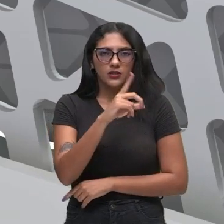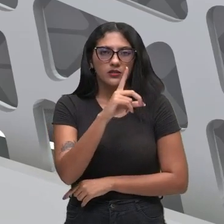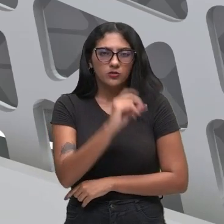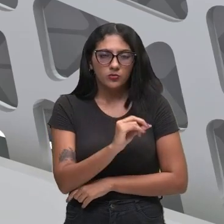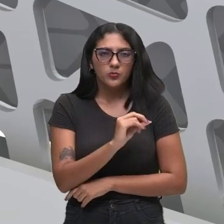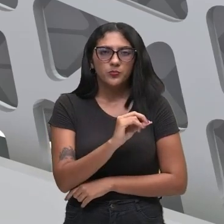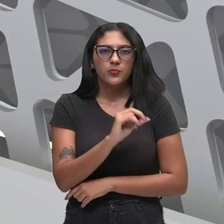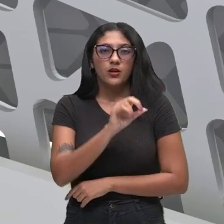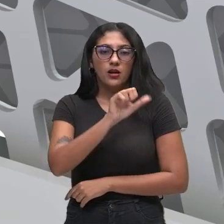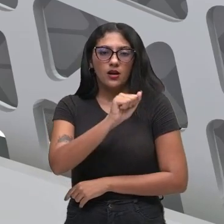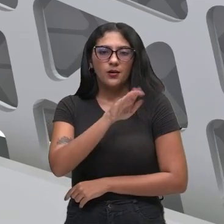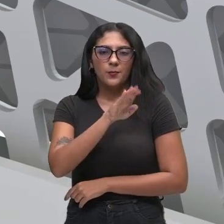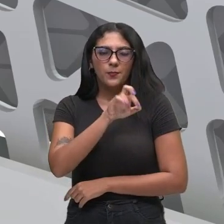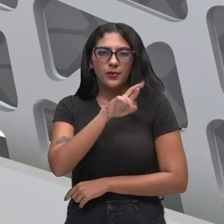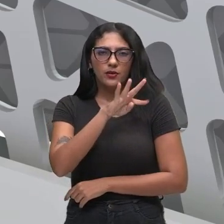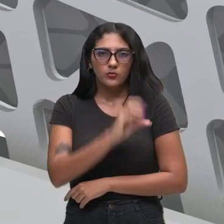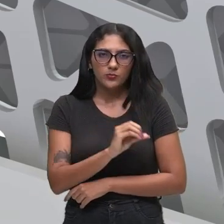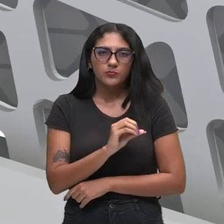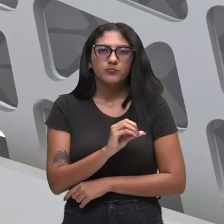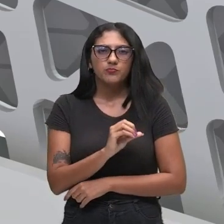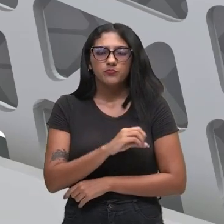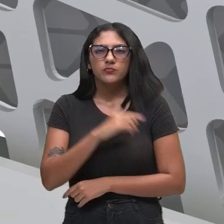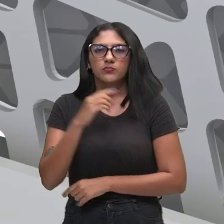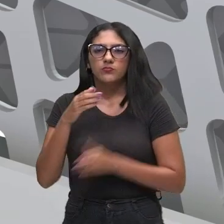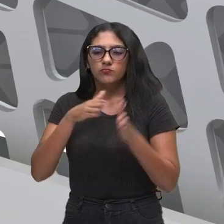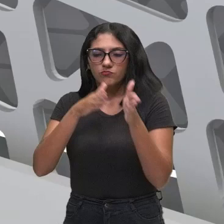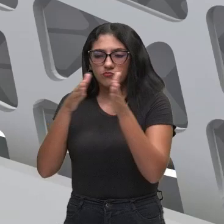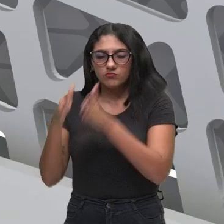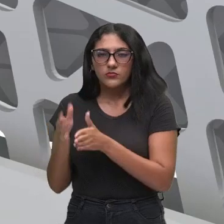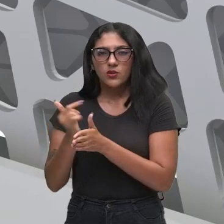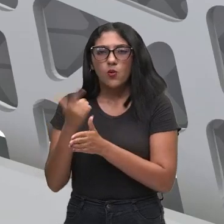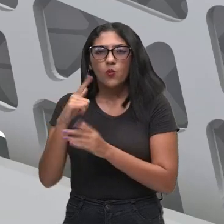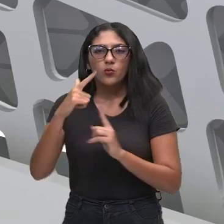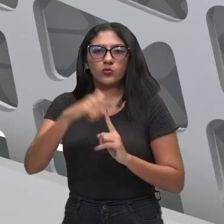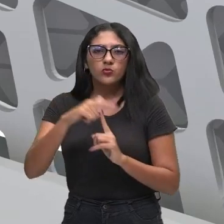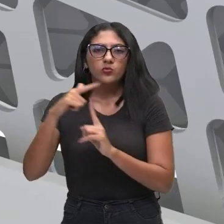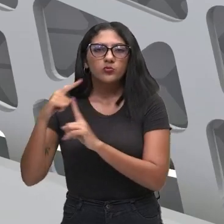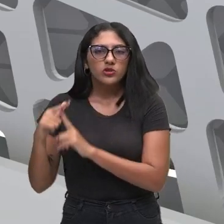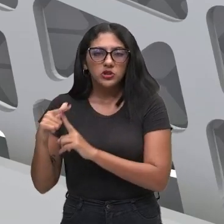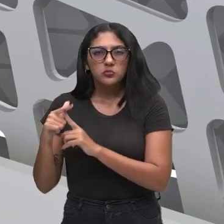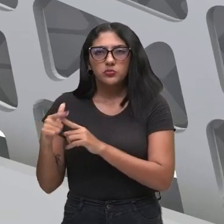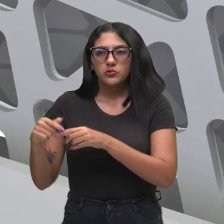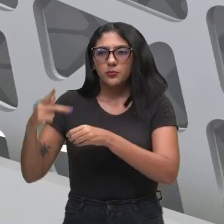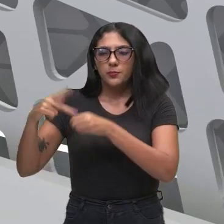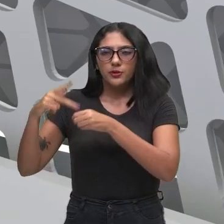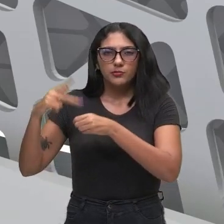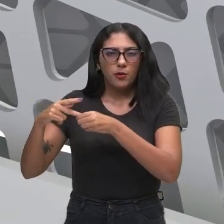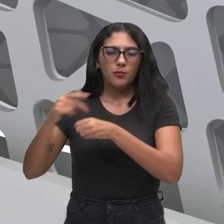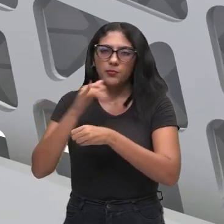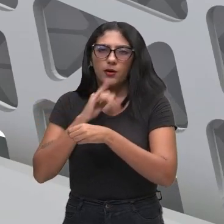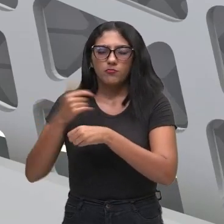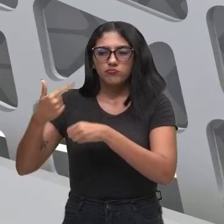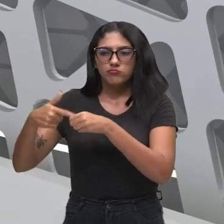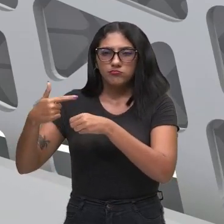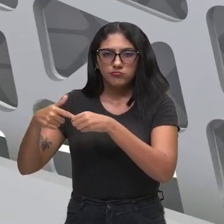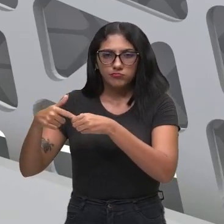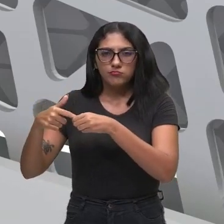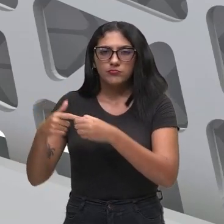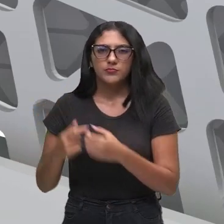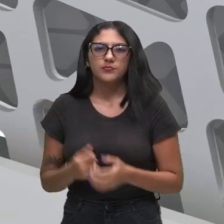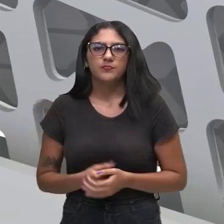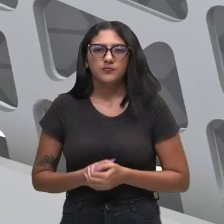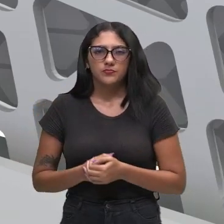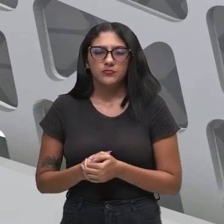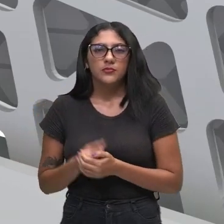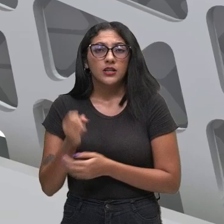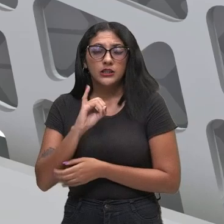né? E também quanto ao tipo de combustão. E aí, então, essas máquinas, né, quanto ao tipo